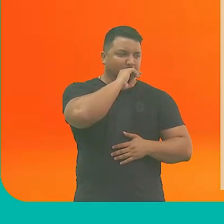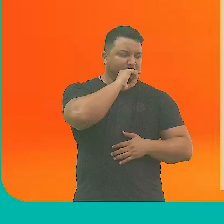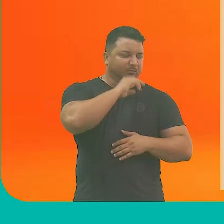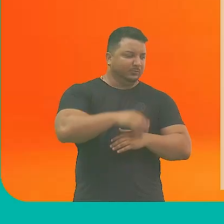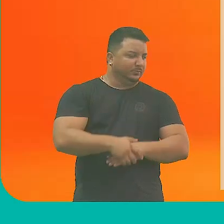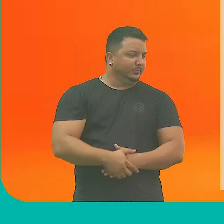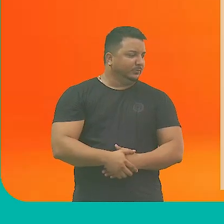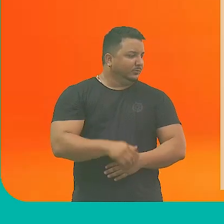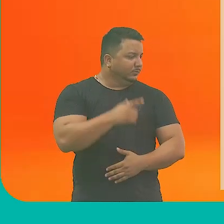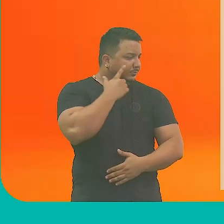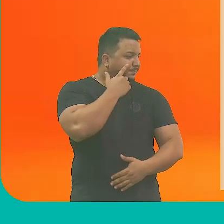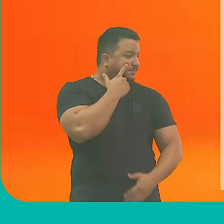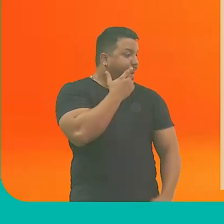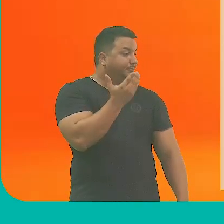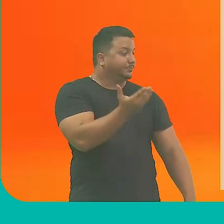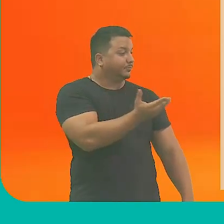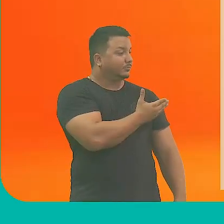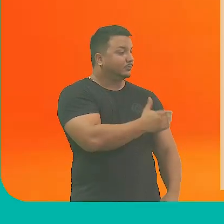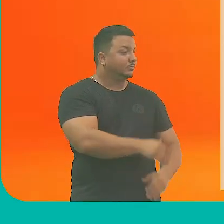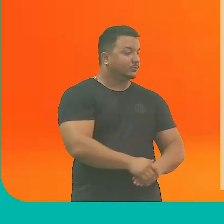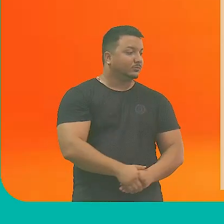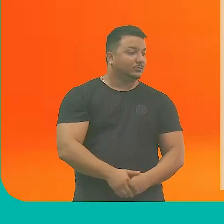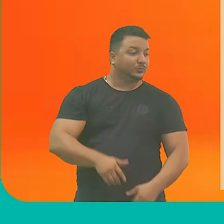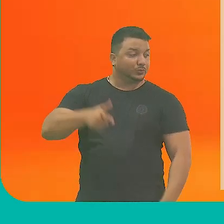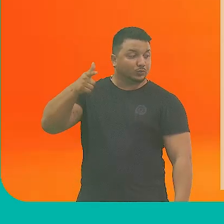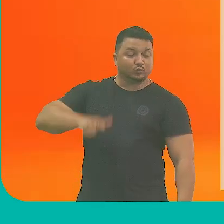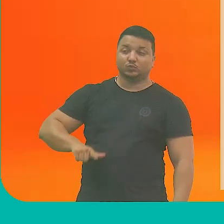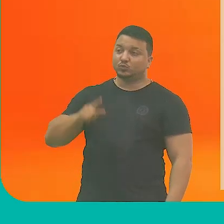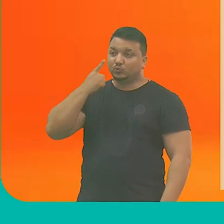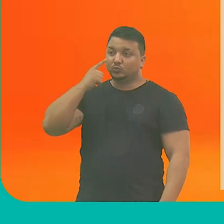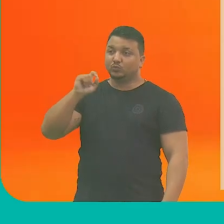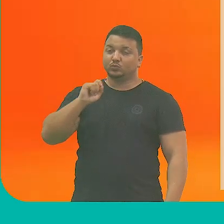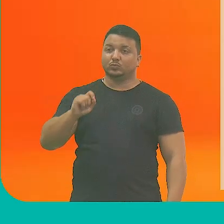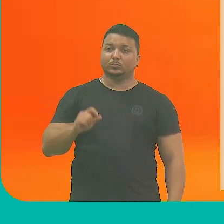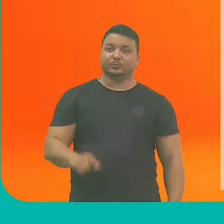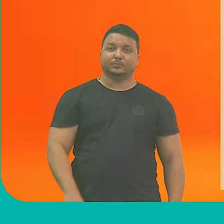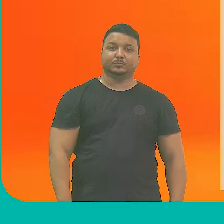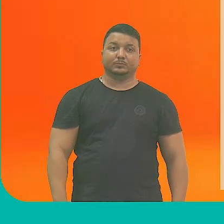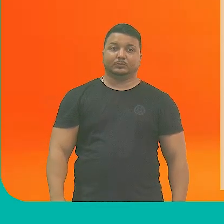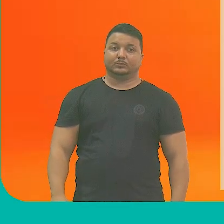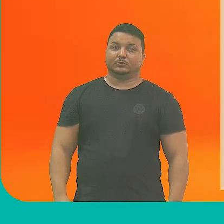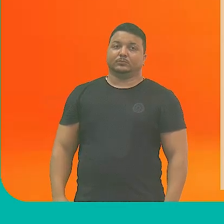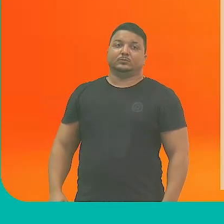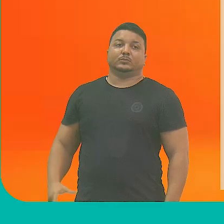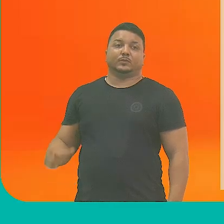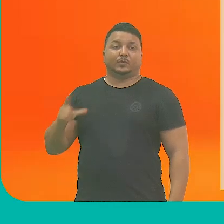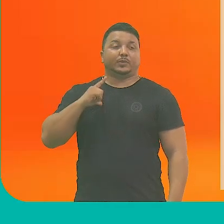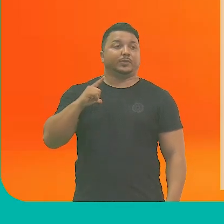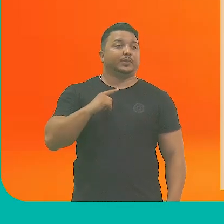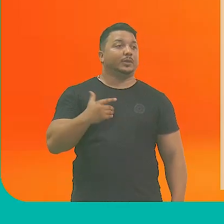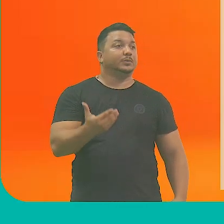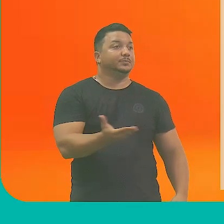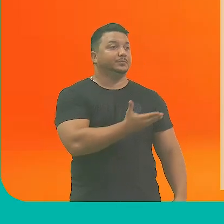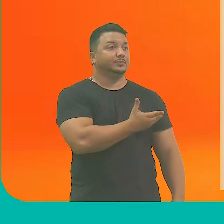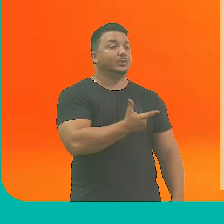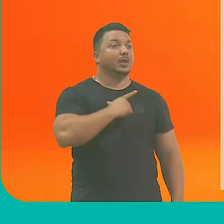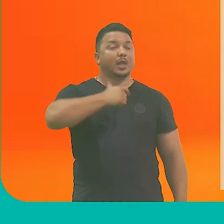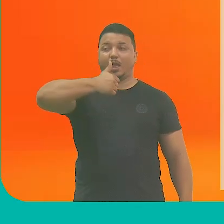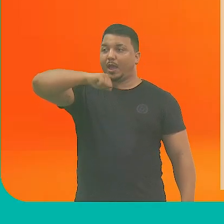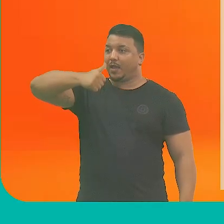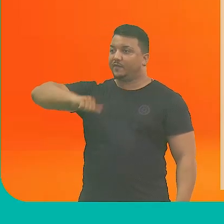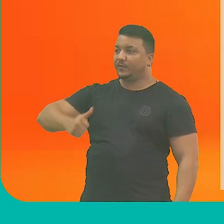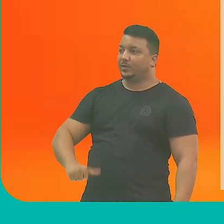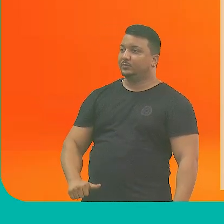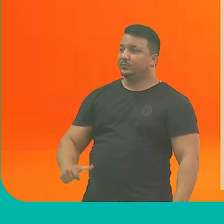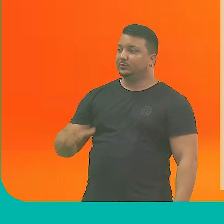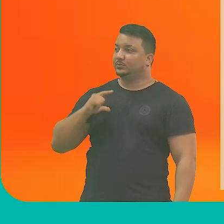Ó. Então, mais uma vez, ó, esse gráfico aí, ó, ele avalia